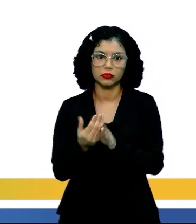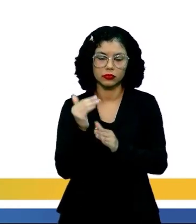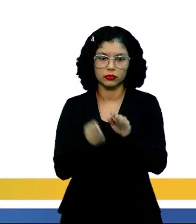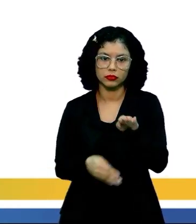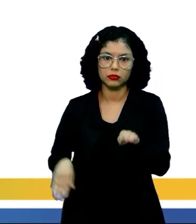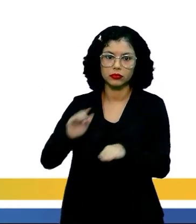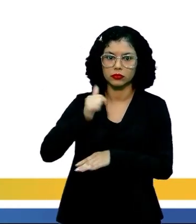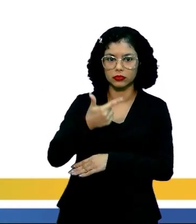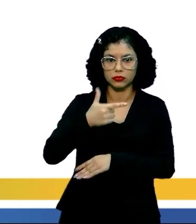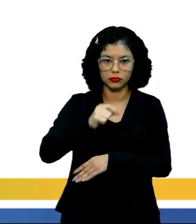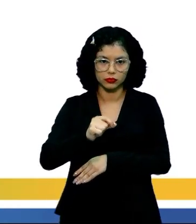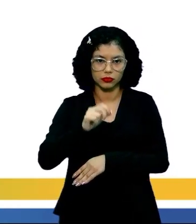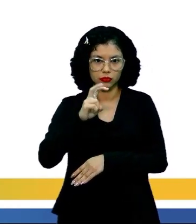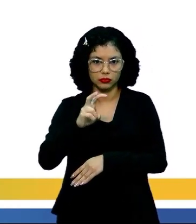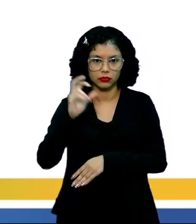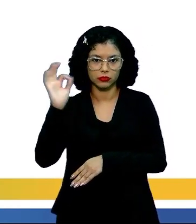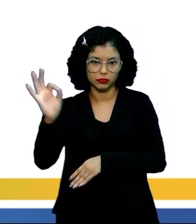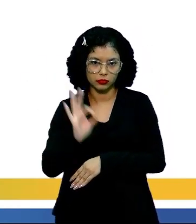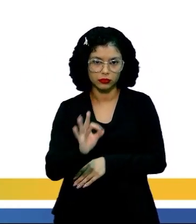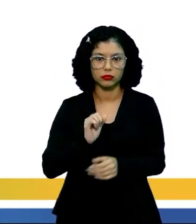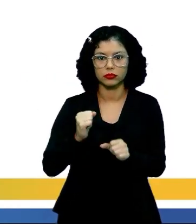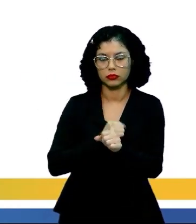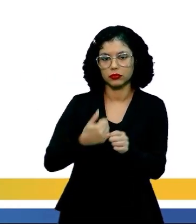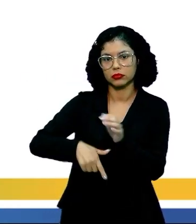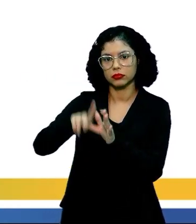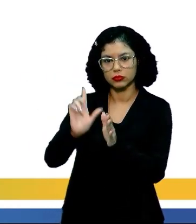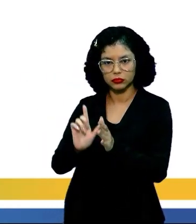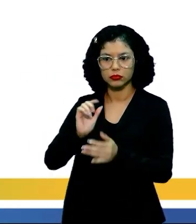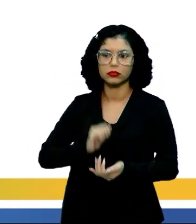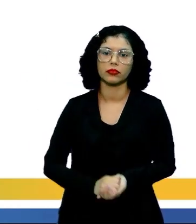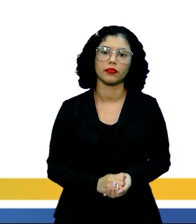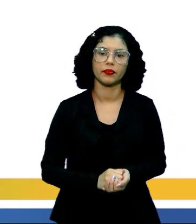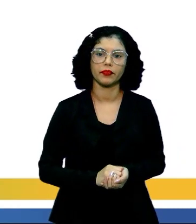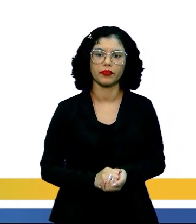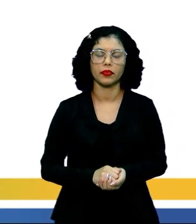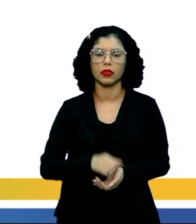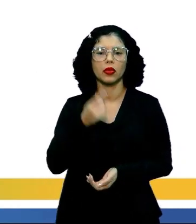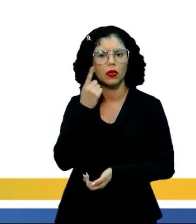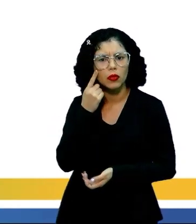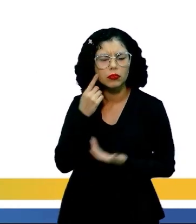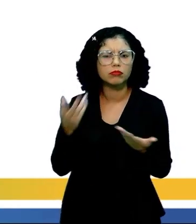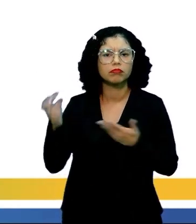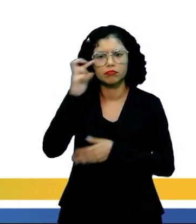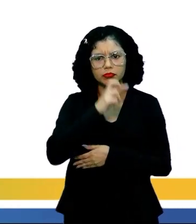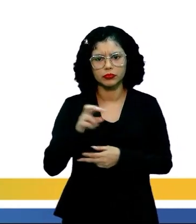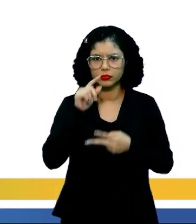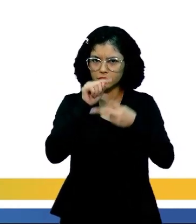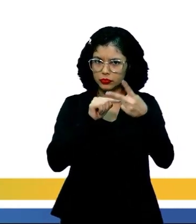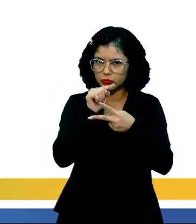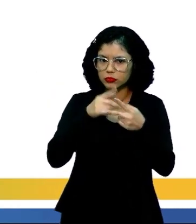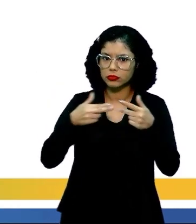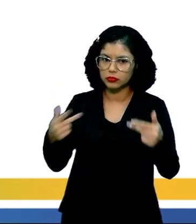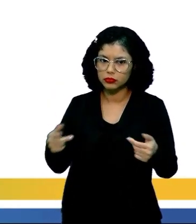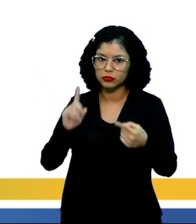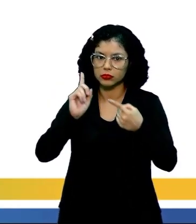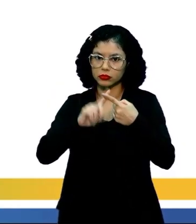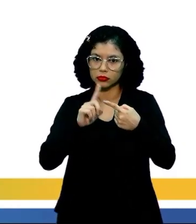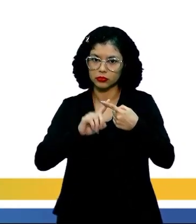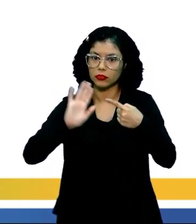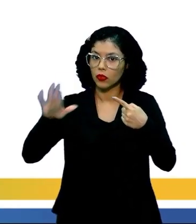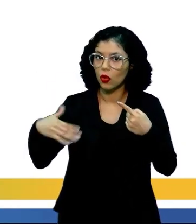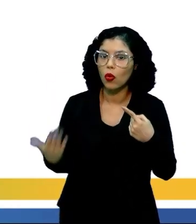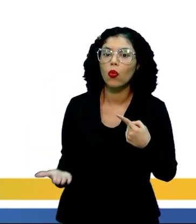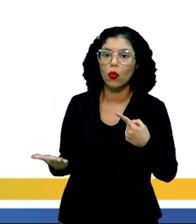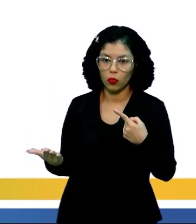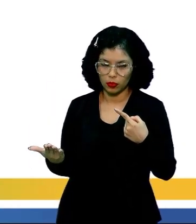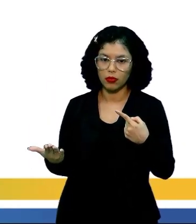produção ultrapassou em 25% o ano anterior. Espera aí, então eu tenho que analisar duas situações. Saber qual